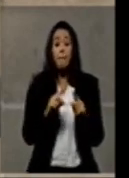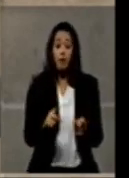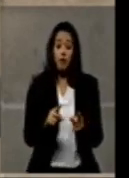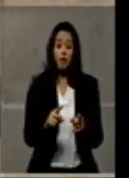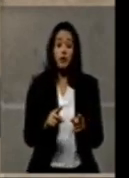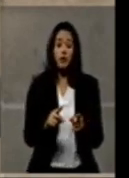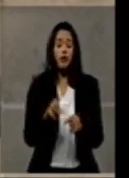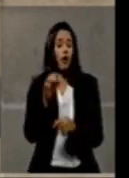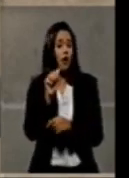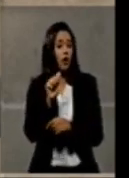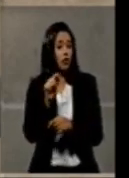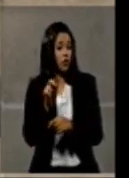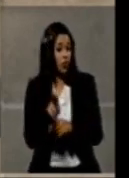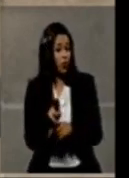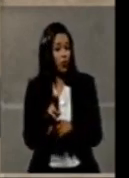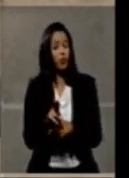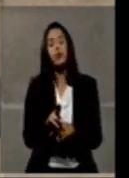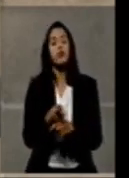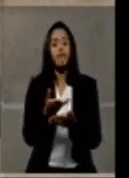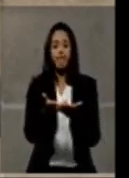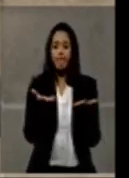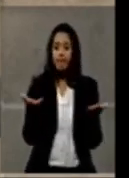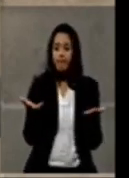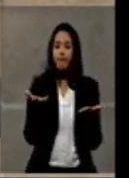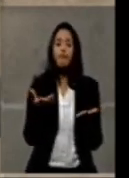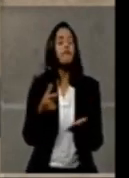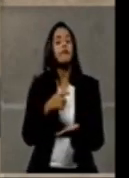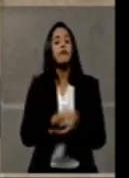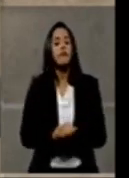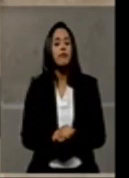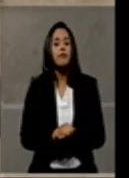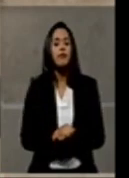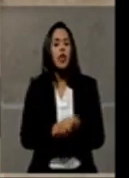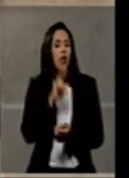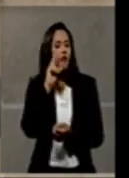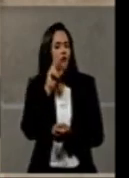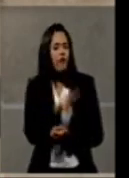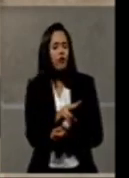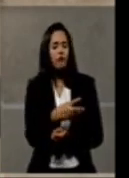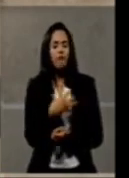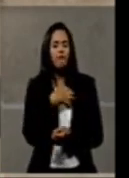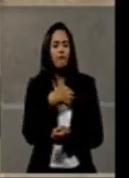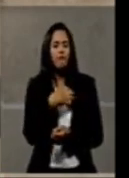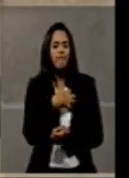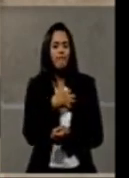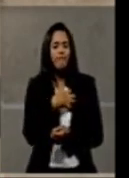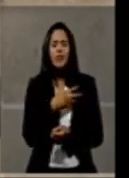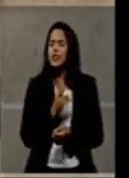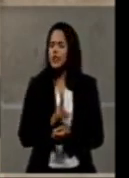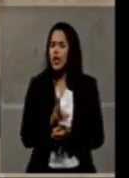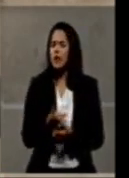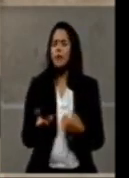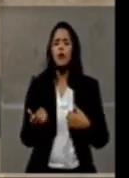advocacia senhoras e senhores por sua vez viu se de maneira recorrente